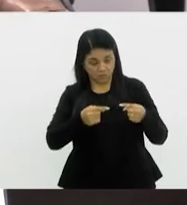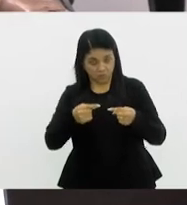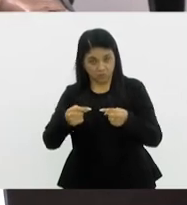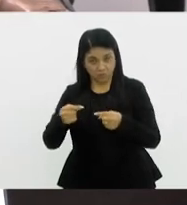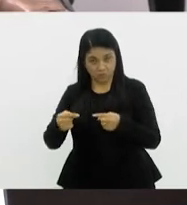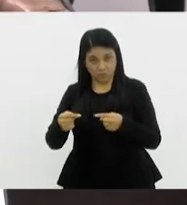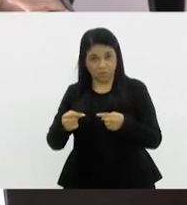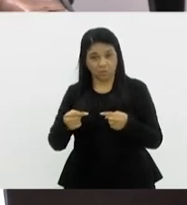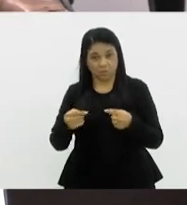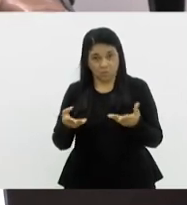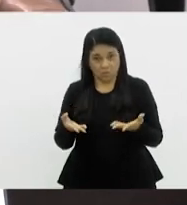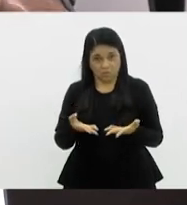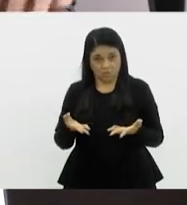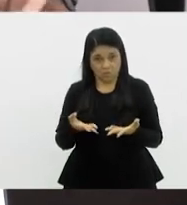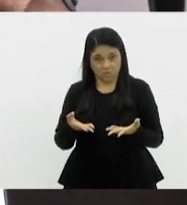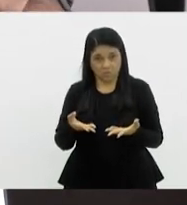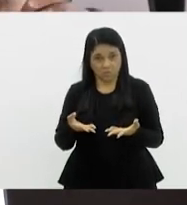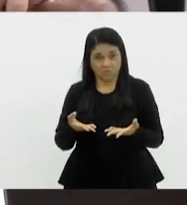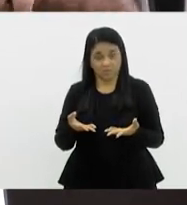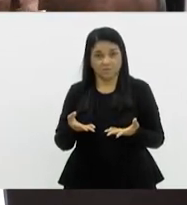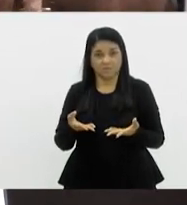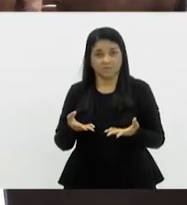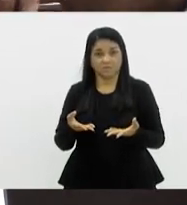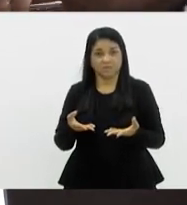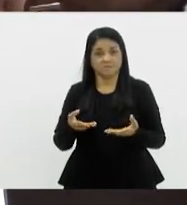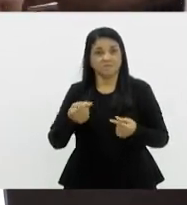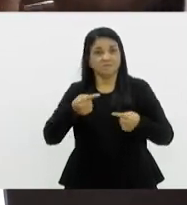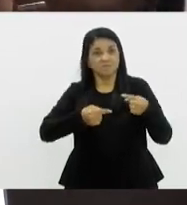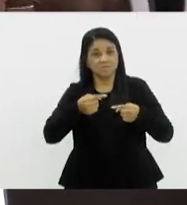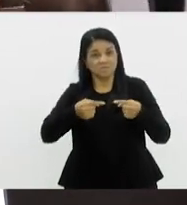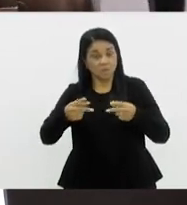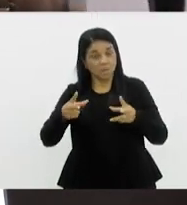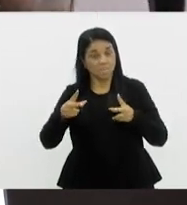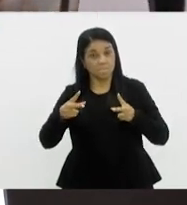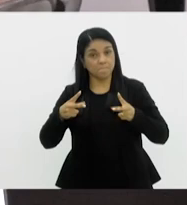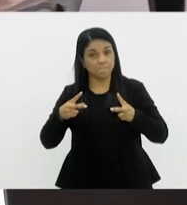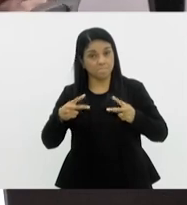aqui, porque toda a